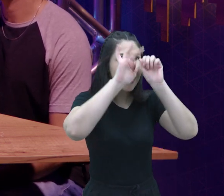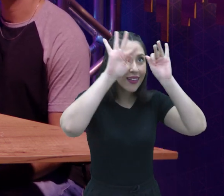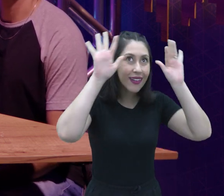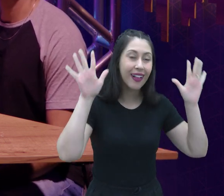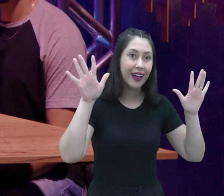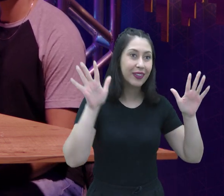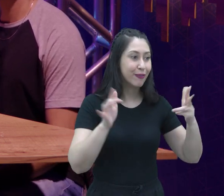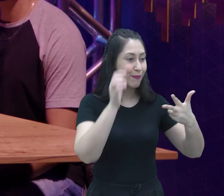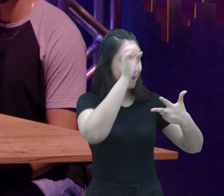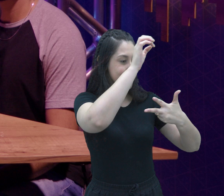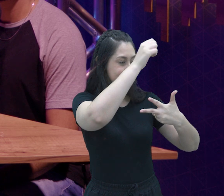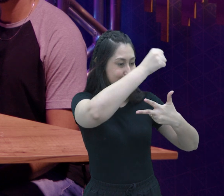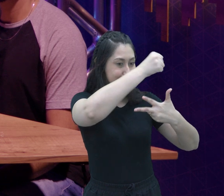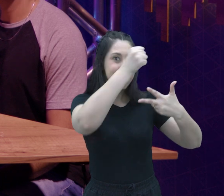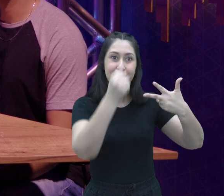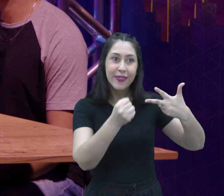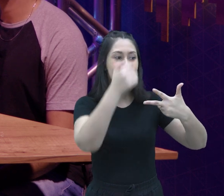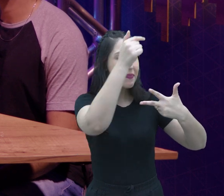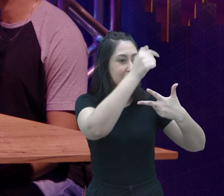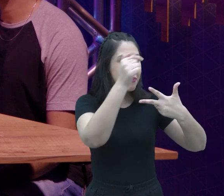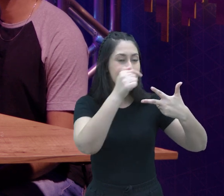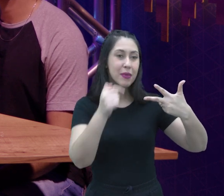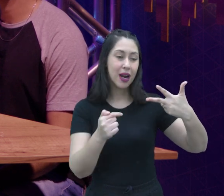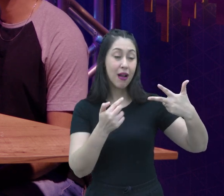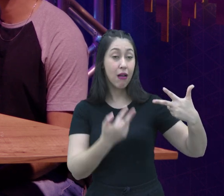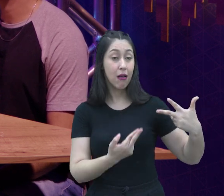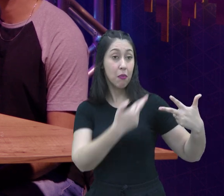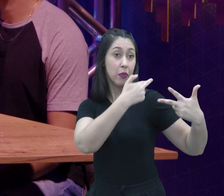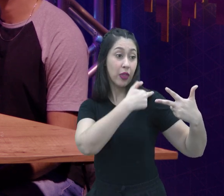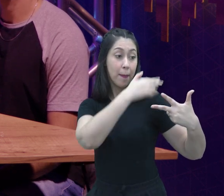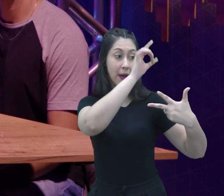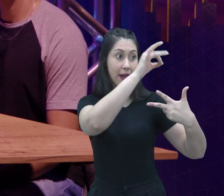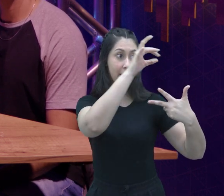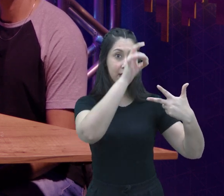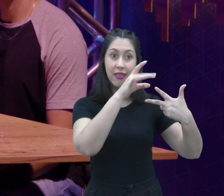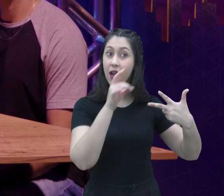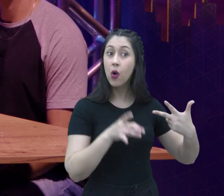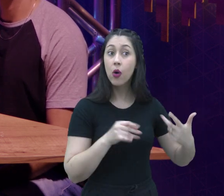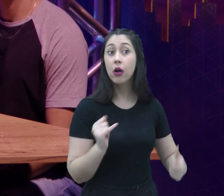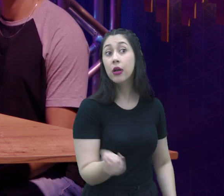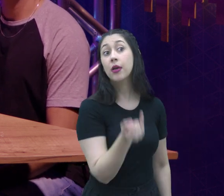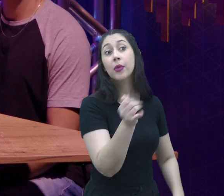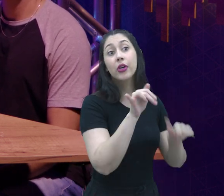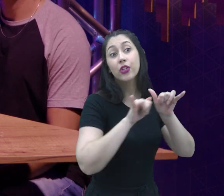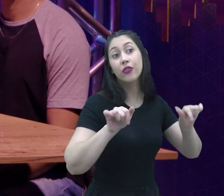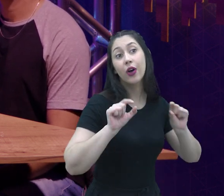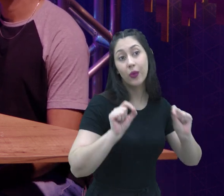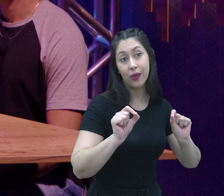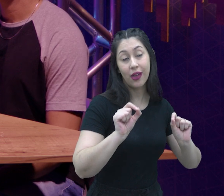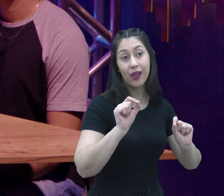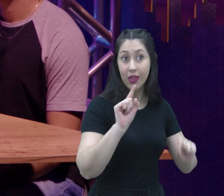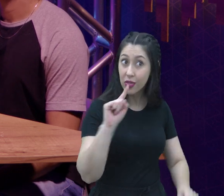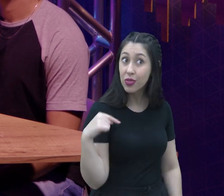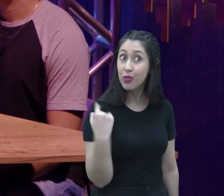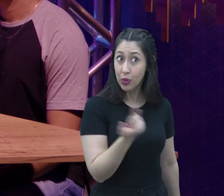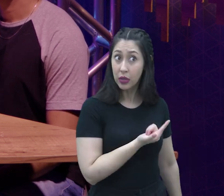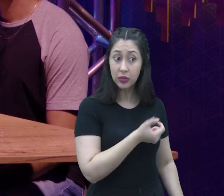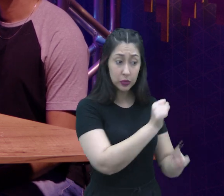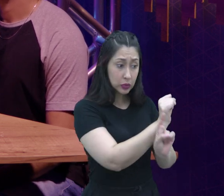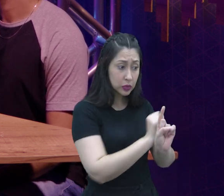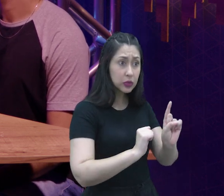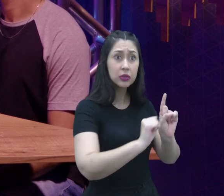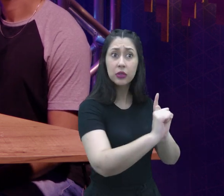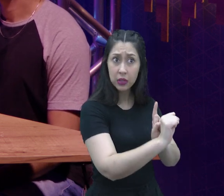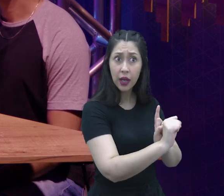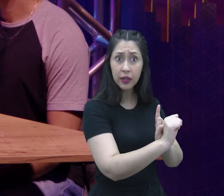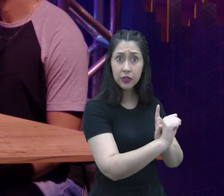o que cada poder faz, quais são as responsabilidades, né, de cada um deles. E é importante dizer que a gente, né, como sociedade